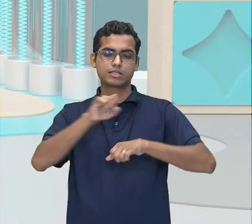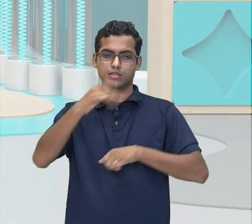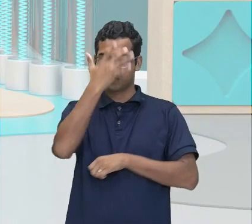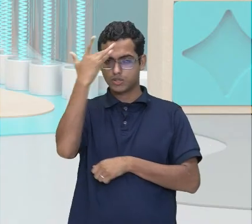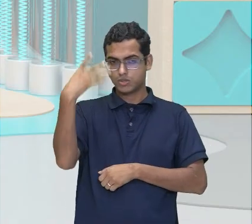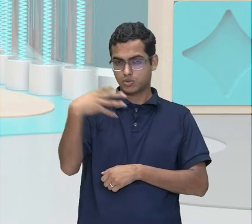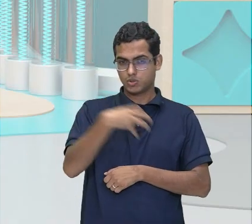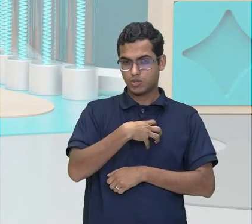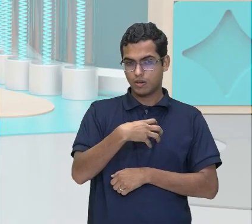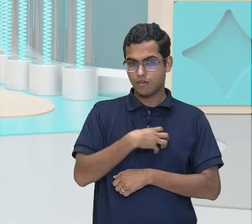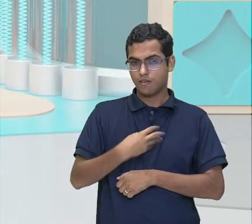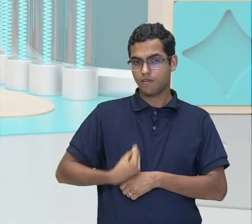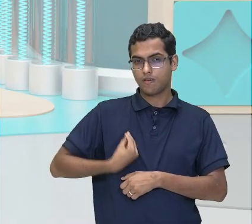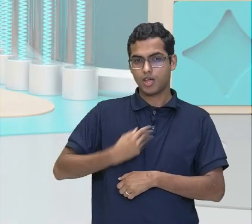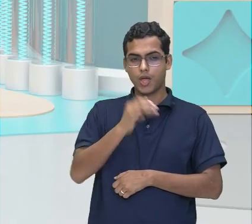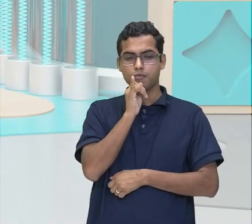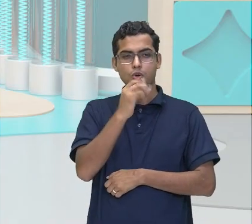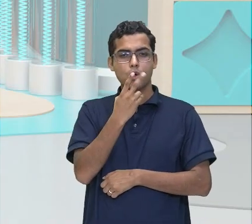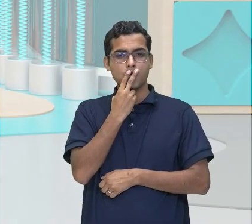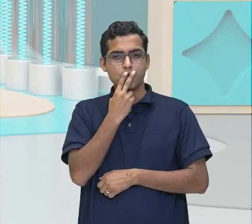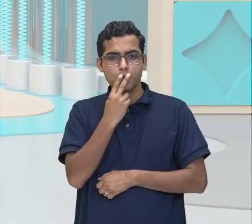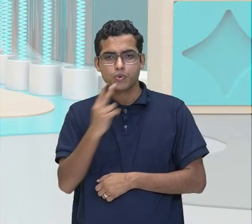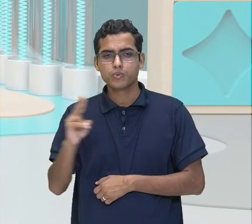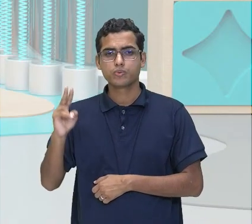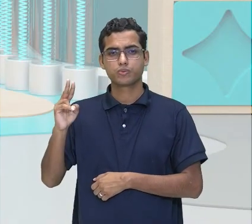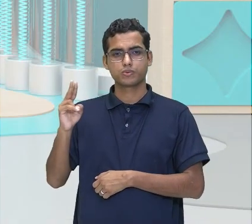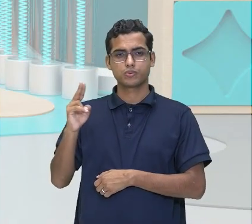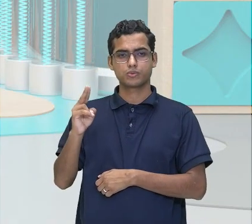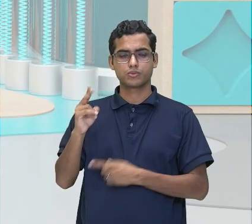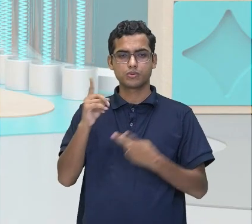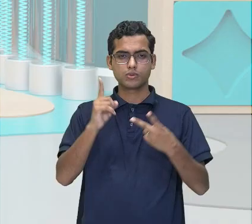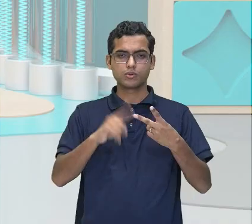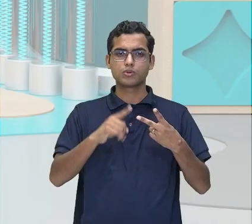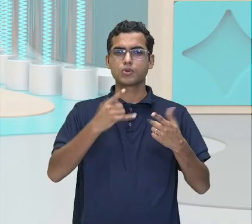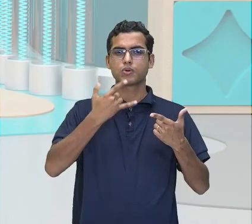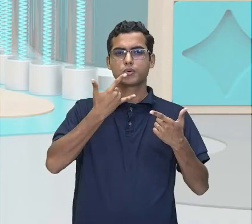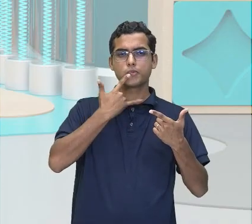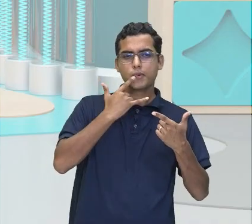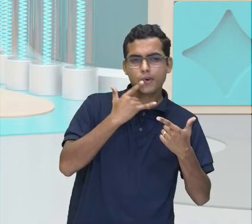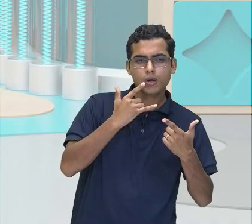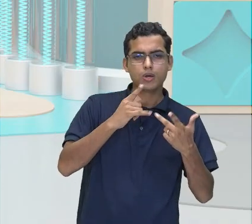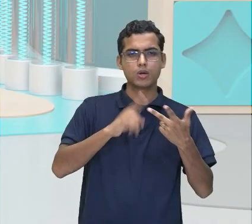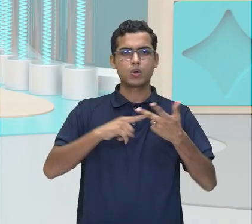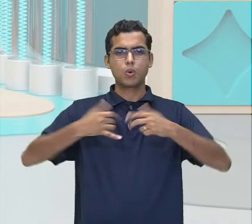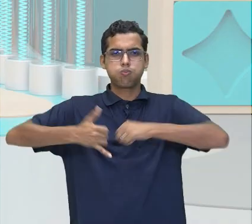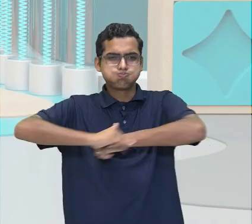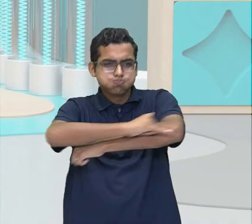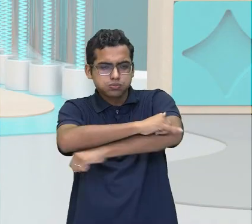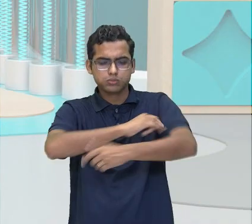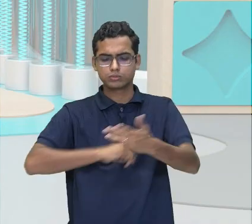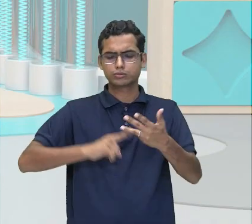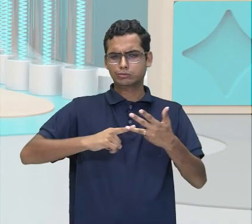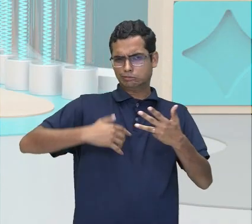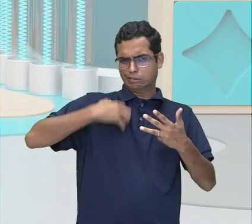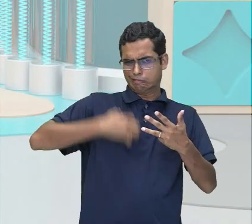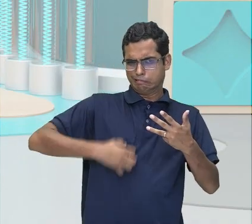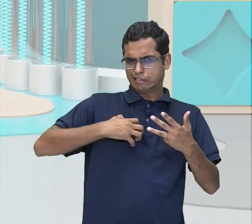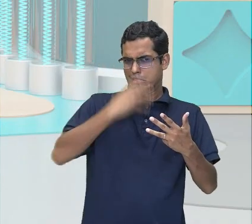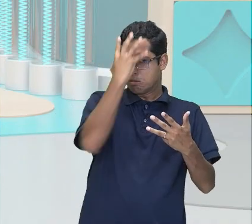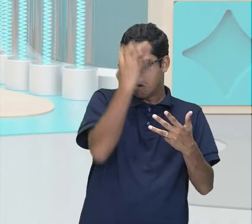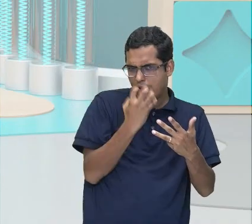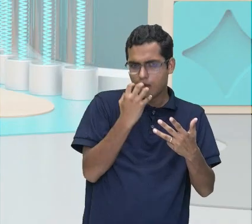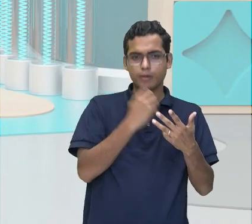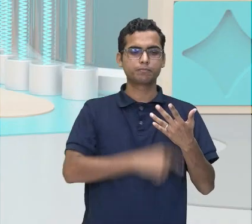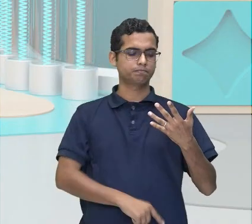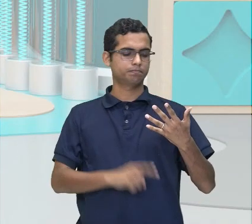como o fumo, né, o tabagismo, o consumo de bebidas alcoólicas, a obesidade, o estresse, o elevado consumo